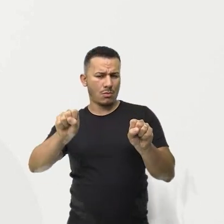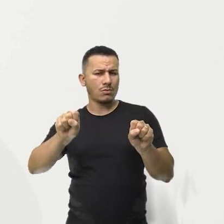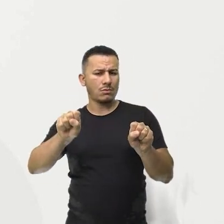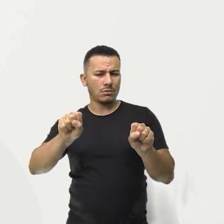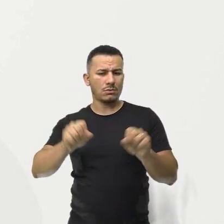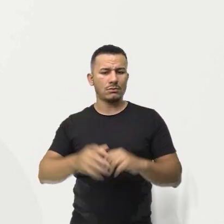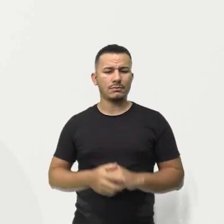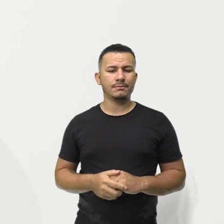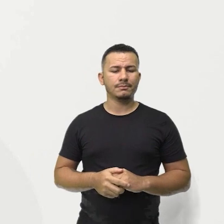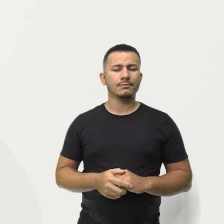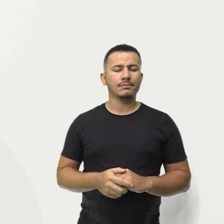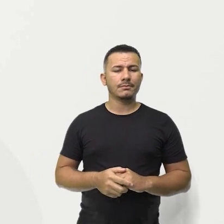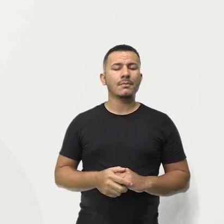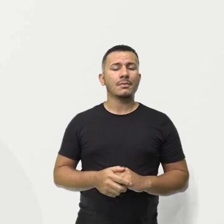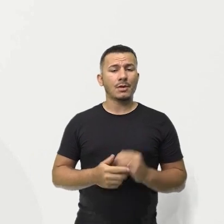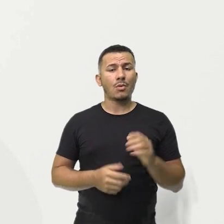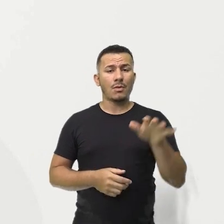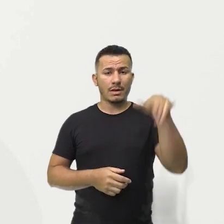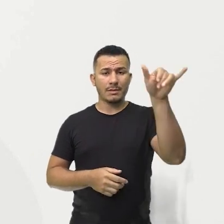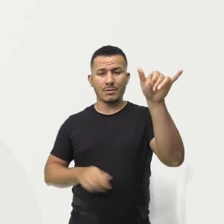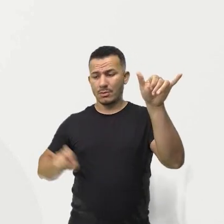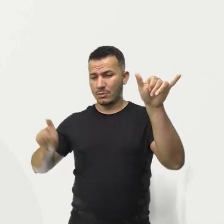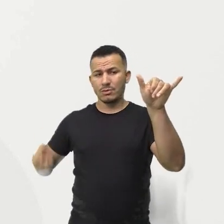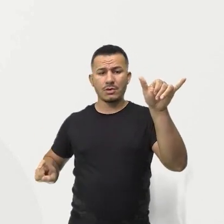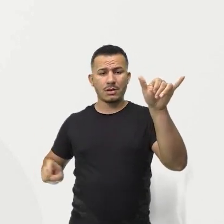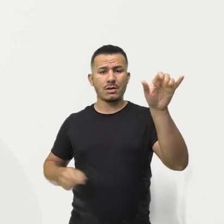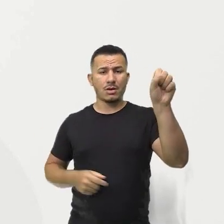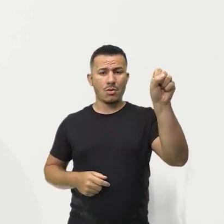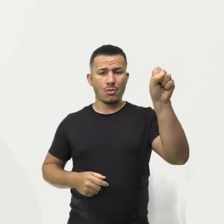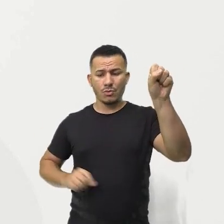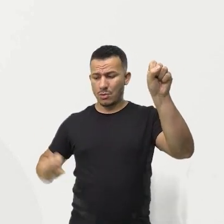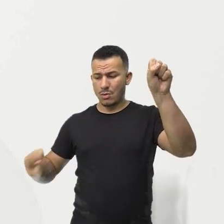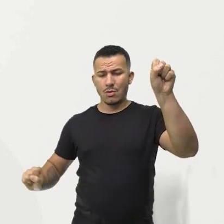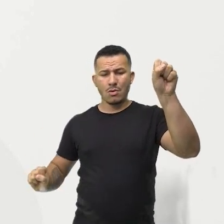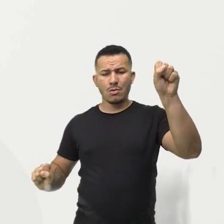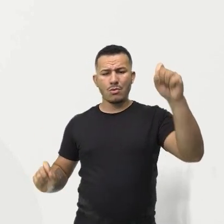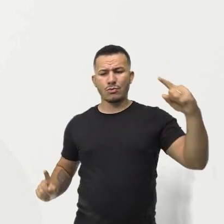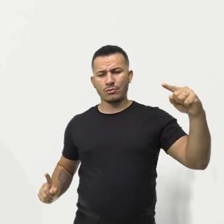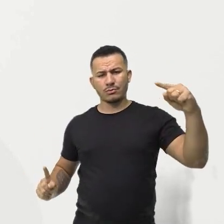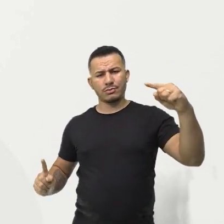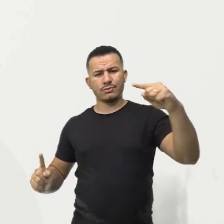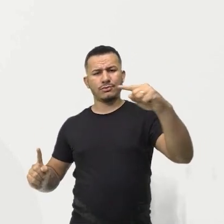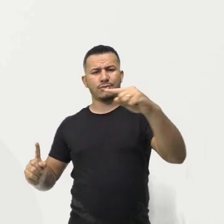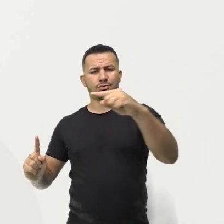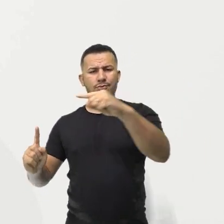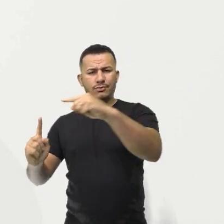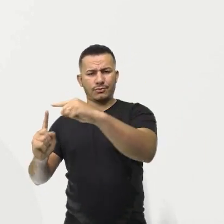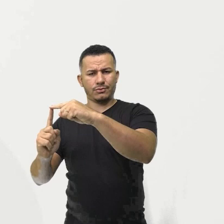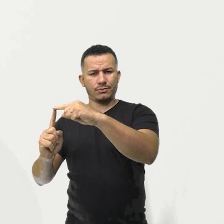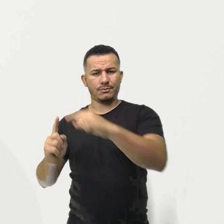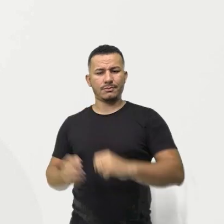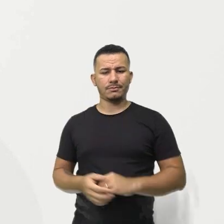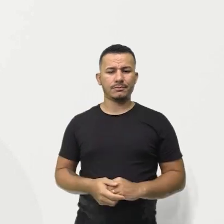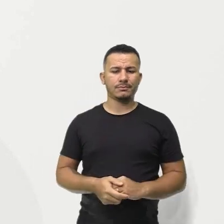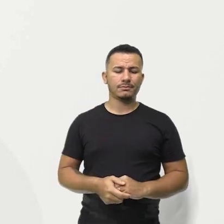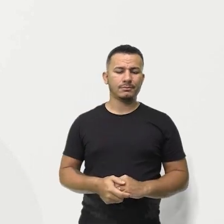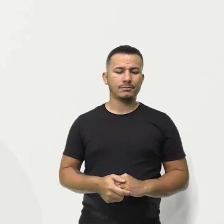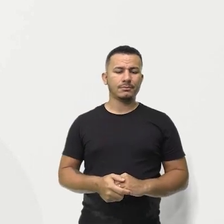Esse aqui vai ser o ponto B'. O outro ponto é o ponto 8 e 8. Lá em cima,